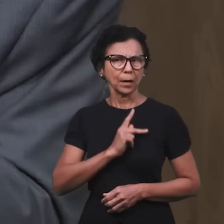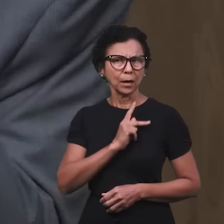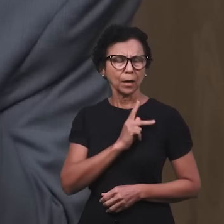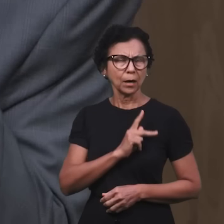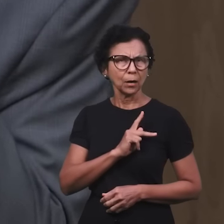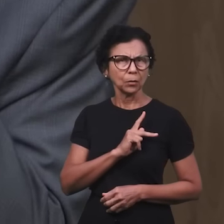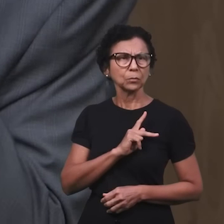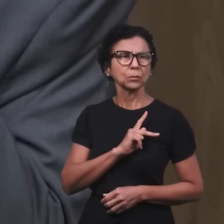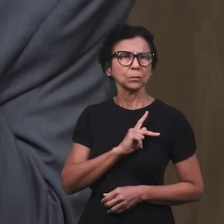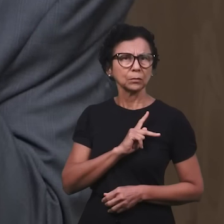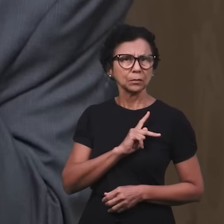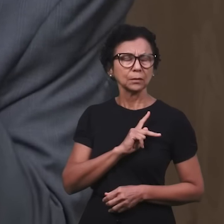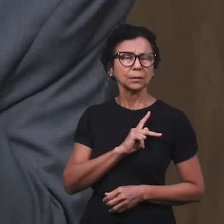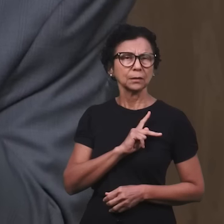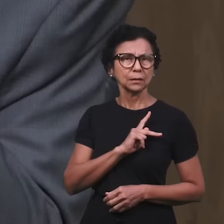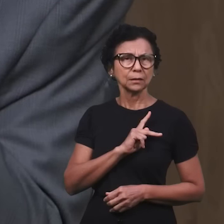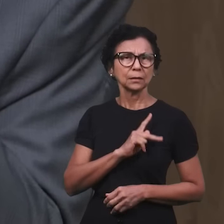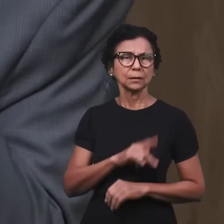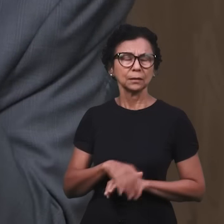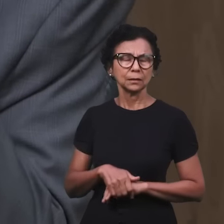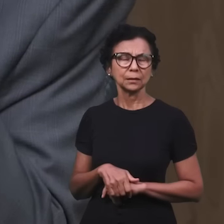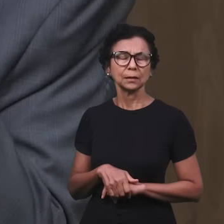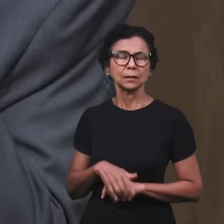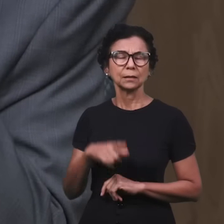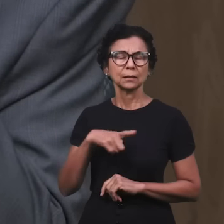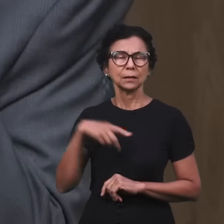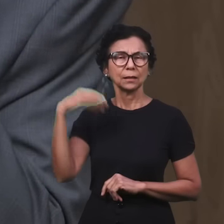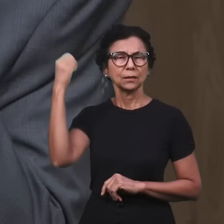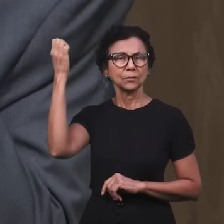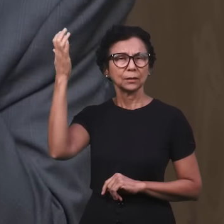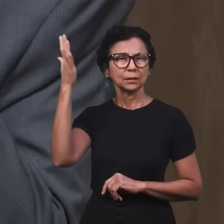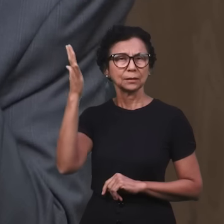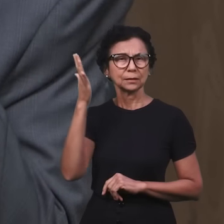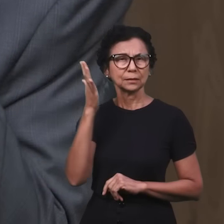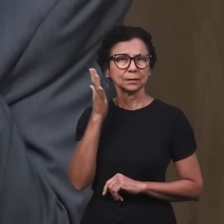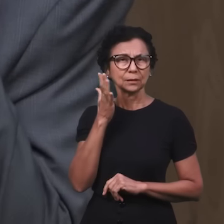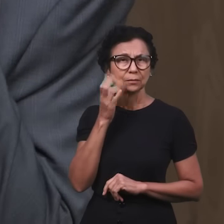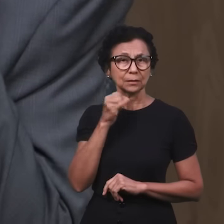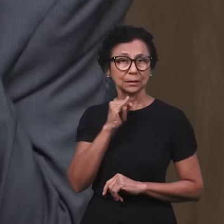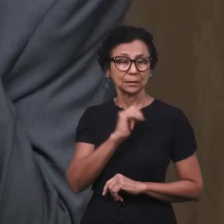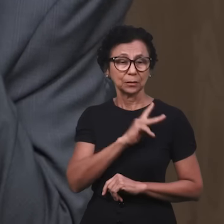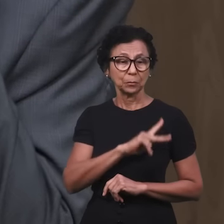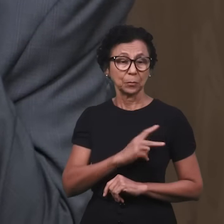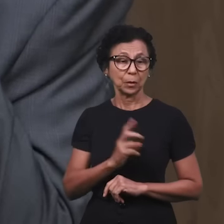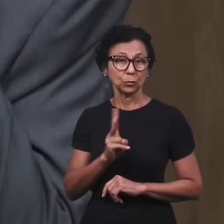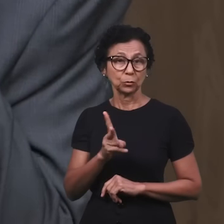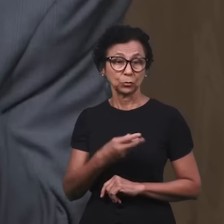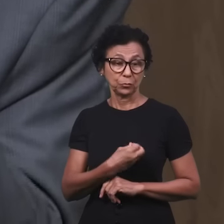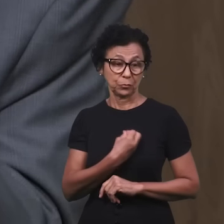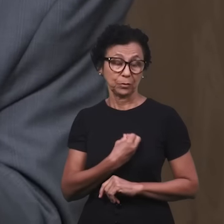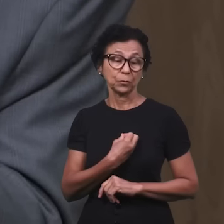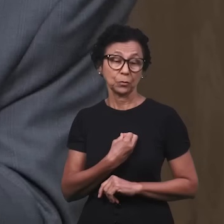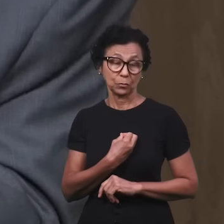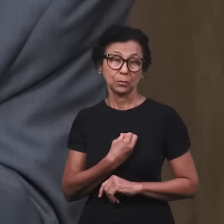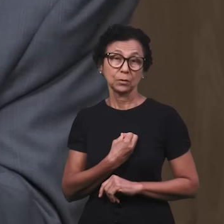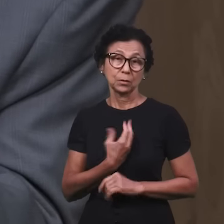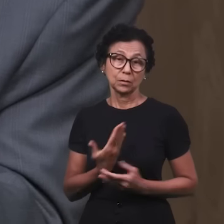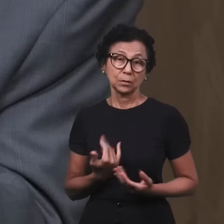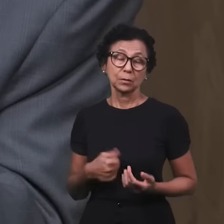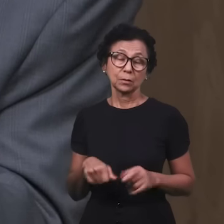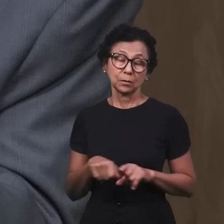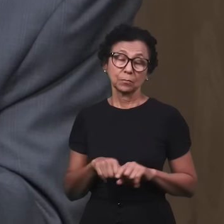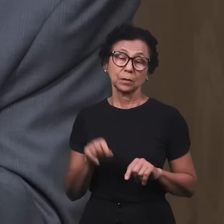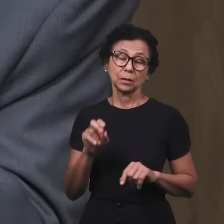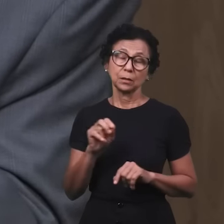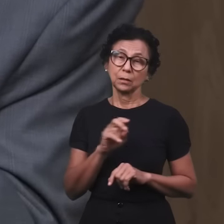essa expressão, além da letra, se Paulo fosse vivo hoje, certamente ele usaria essa expressão também, porque... Mas foi